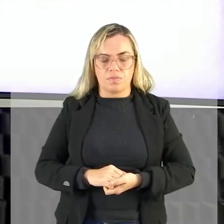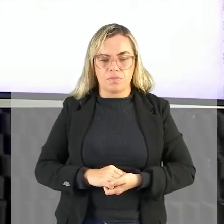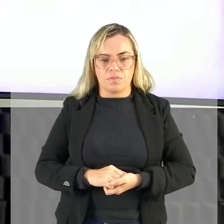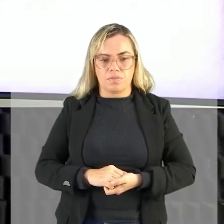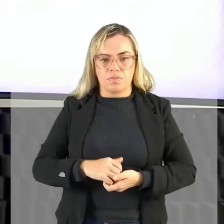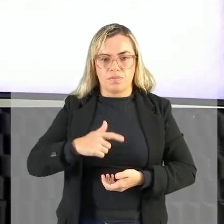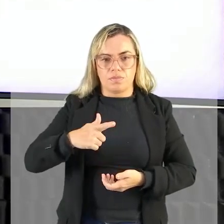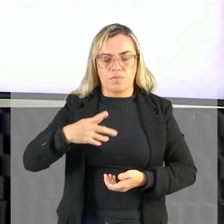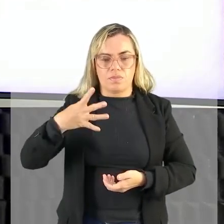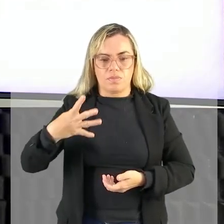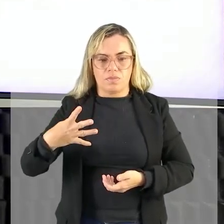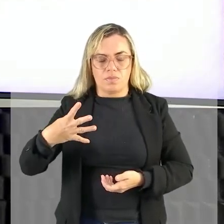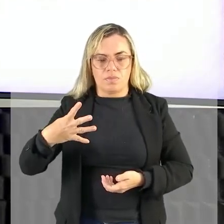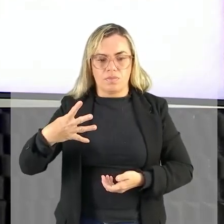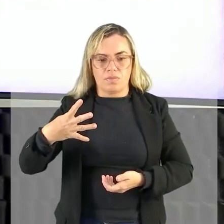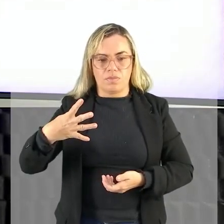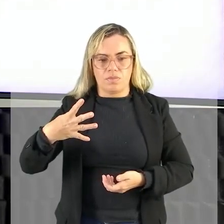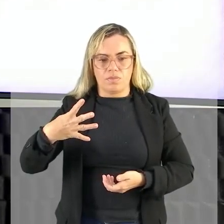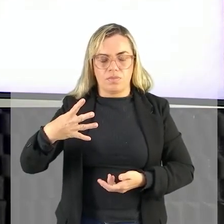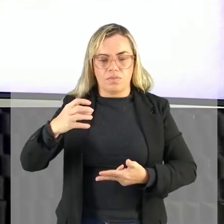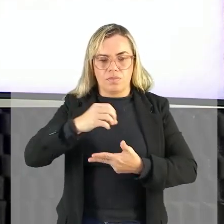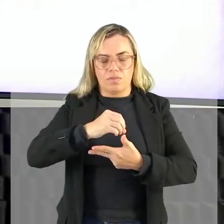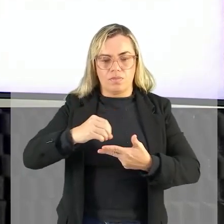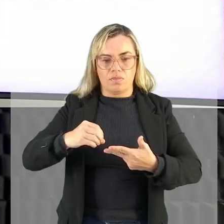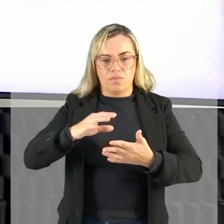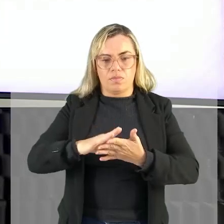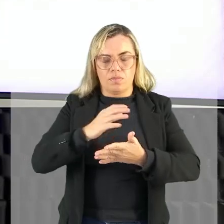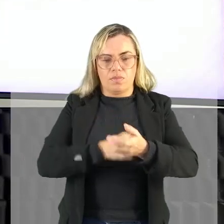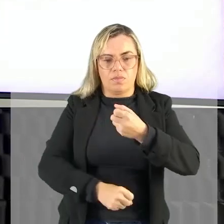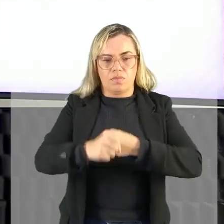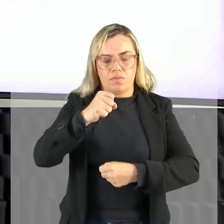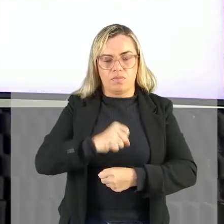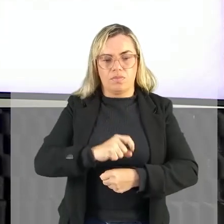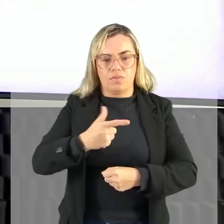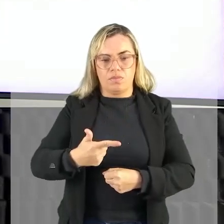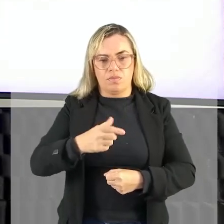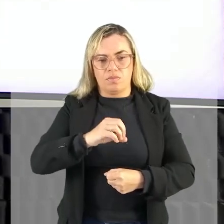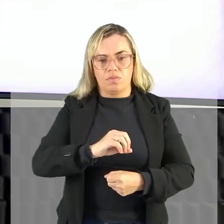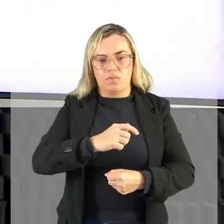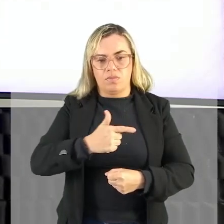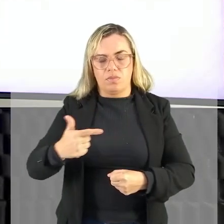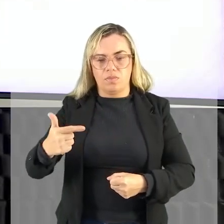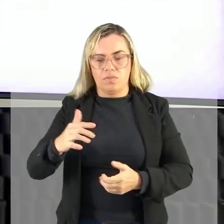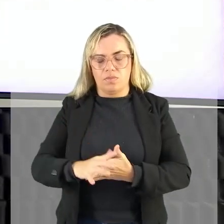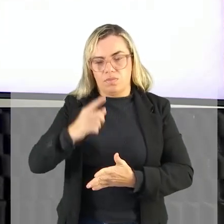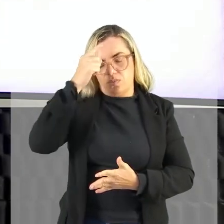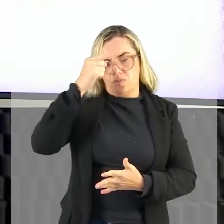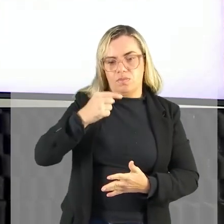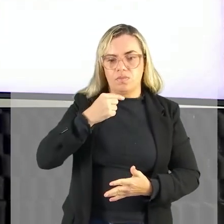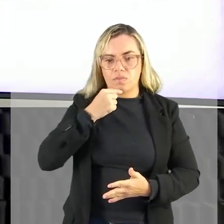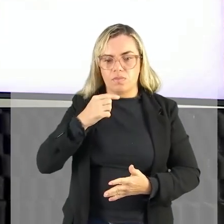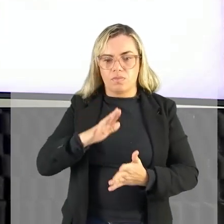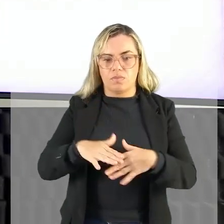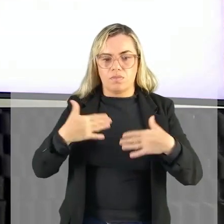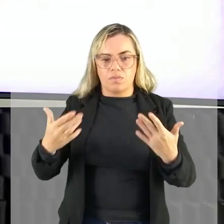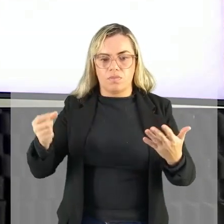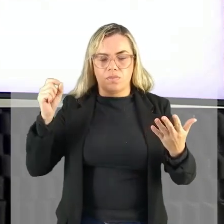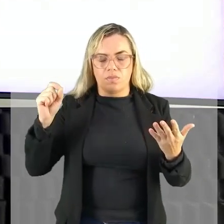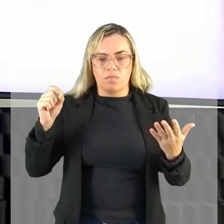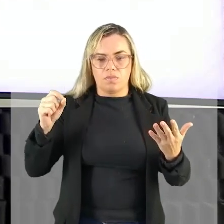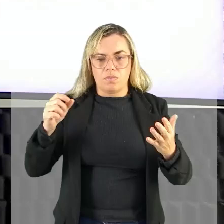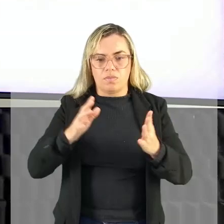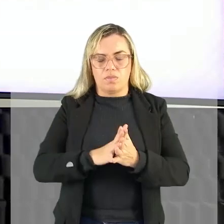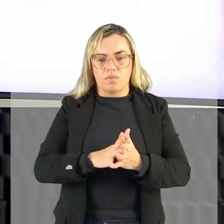Questão 74, Enem 2022, diz que na figura